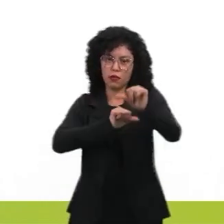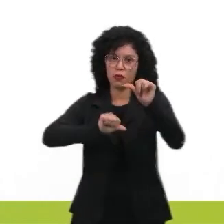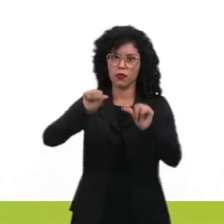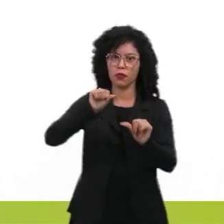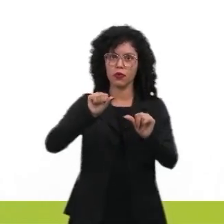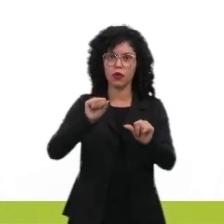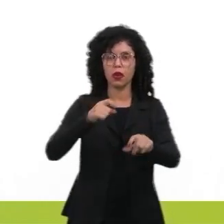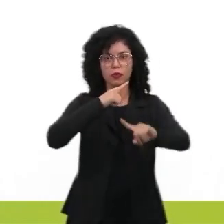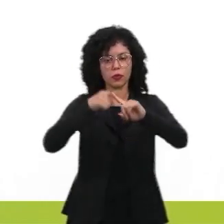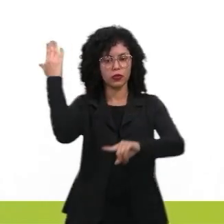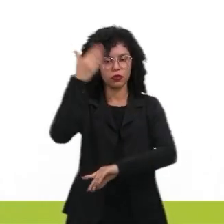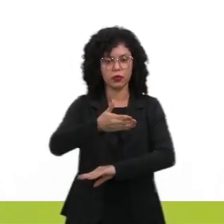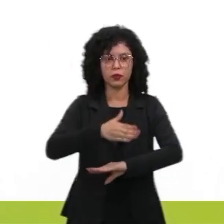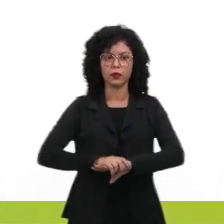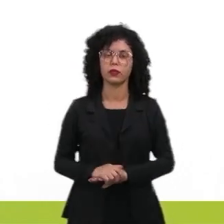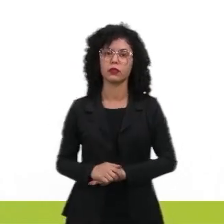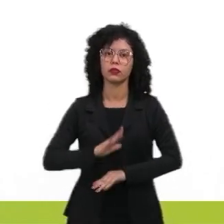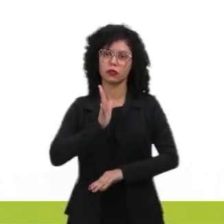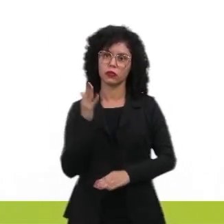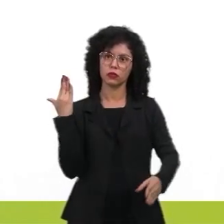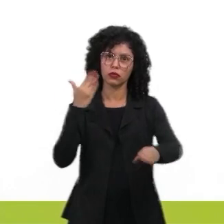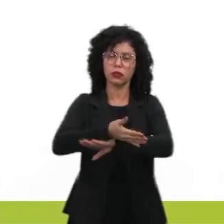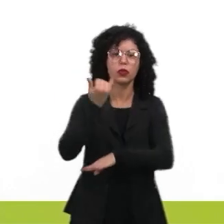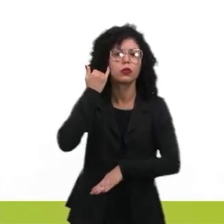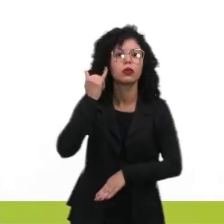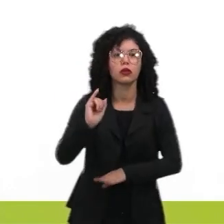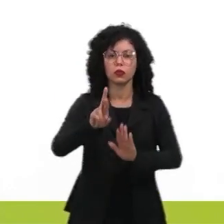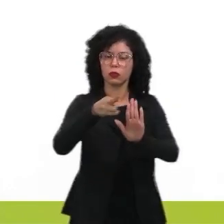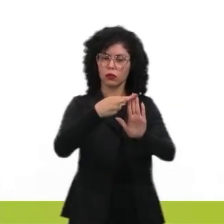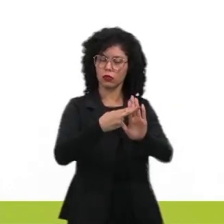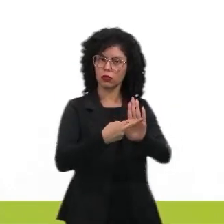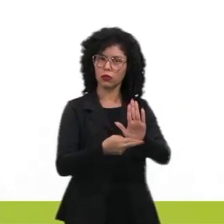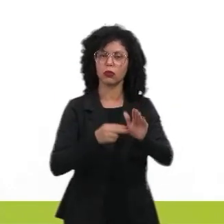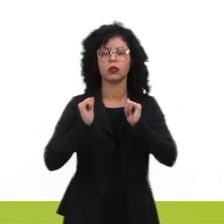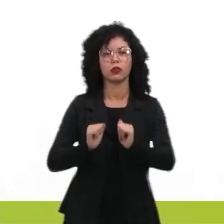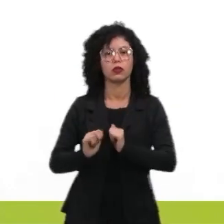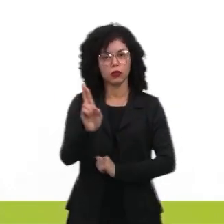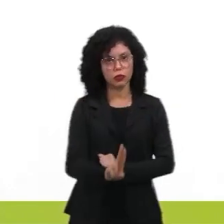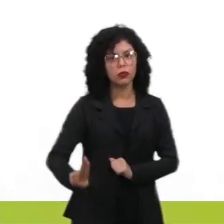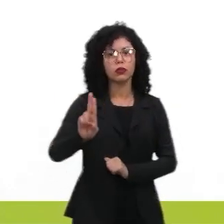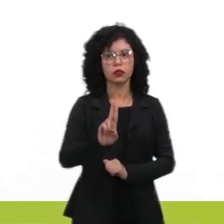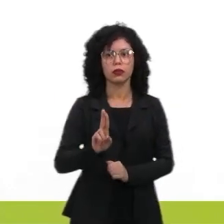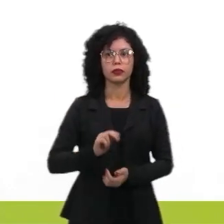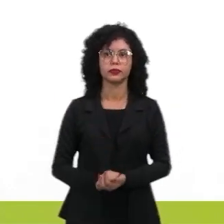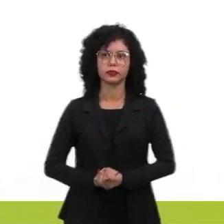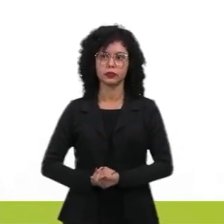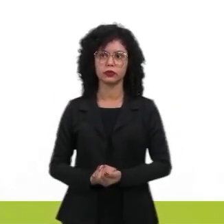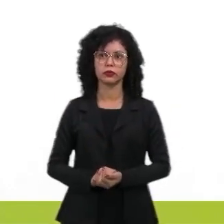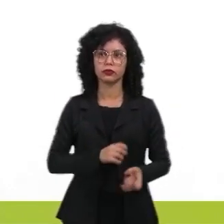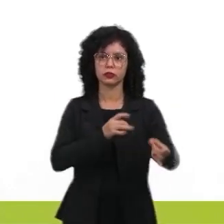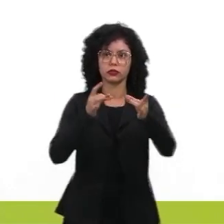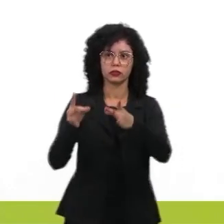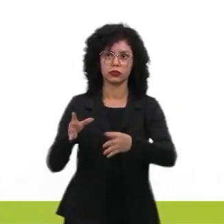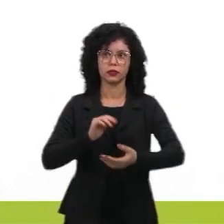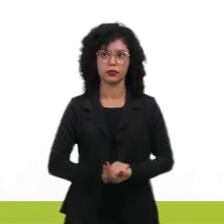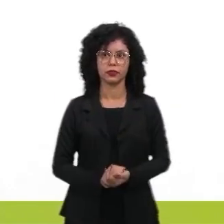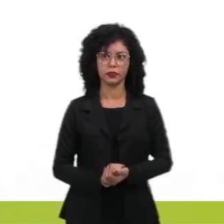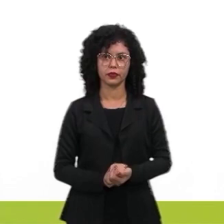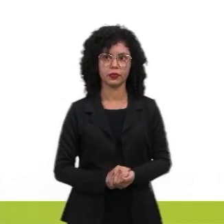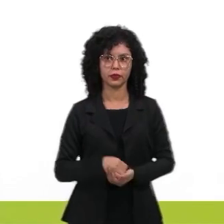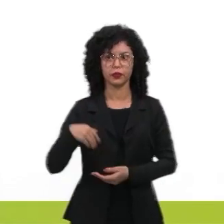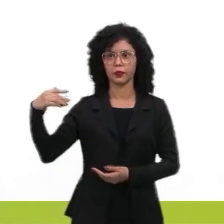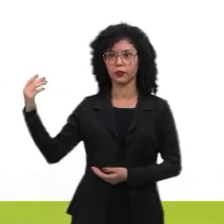proporcionais, multiplicamos direto. Aí entra já uma ideia, uma regrinha, que pode ser até usado como macete. Dica do professor,